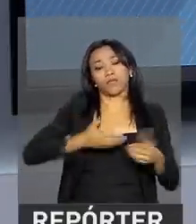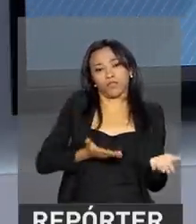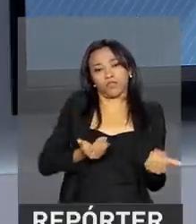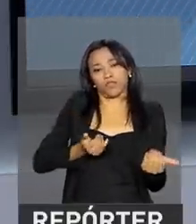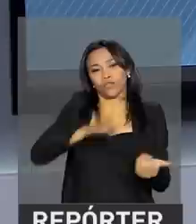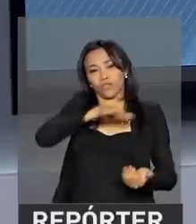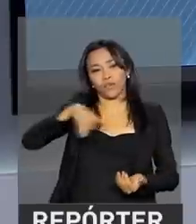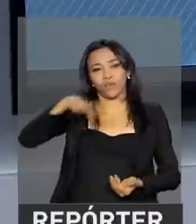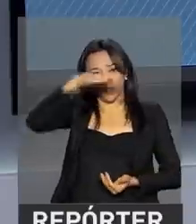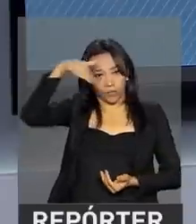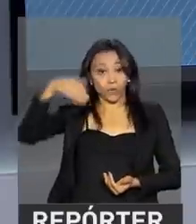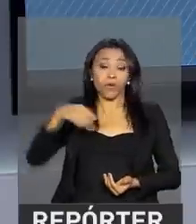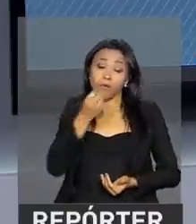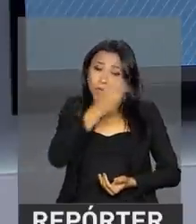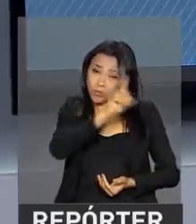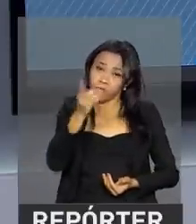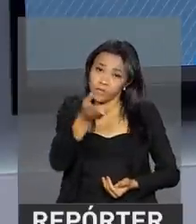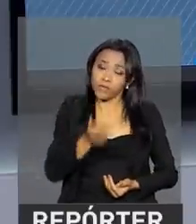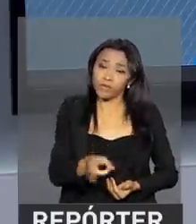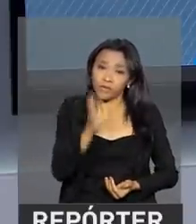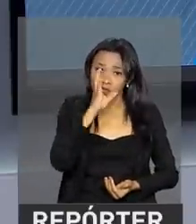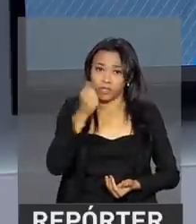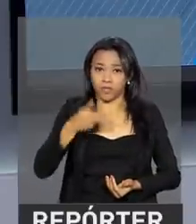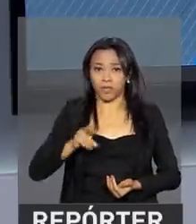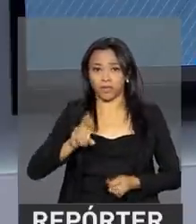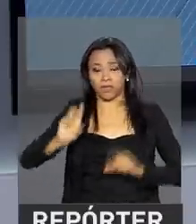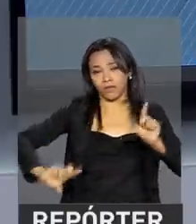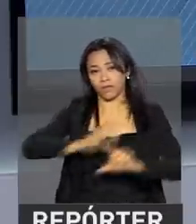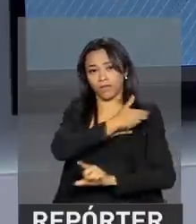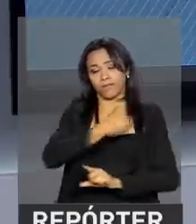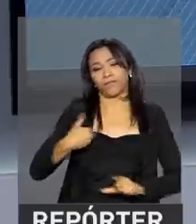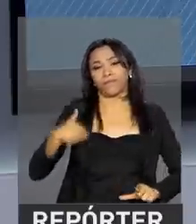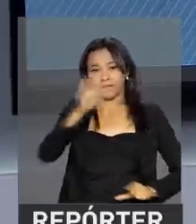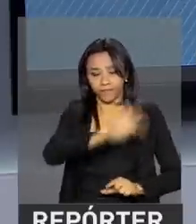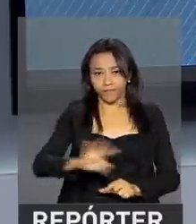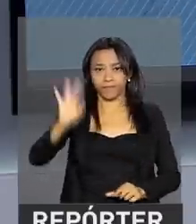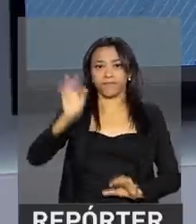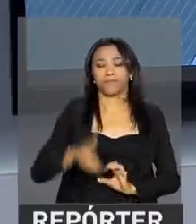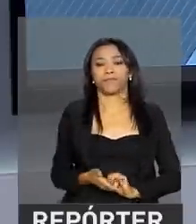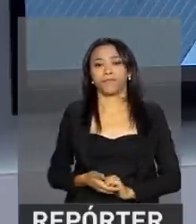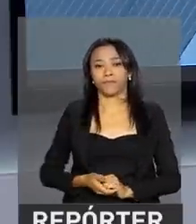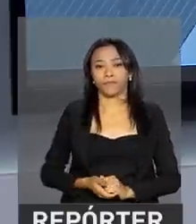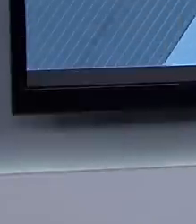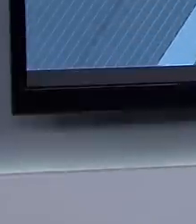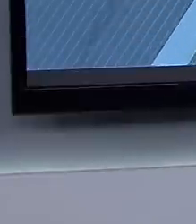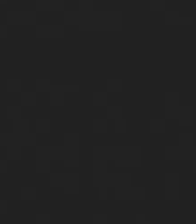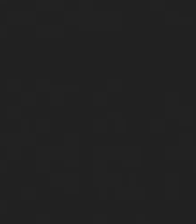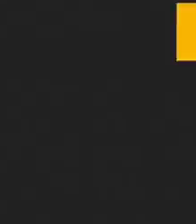adultos um bom dia para você e continue com a gente na nbr a tv do governo federal